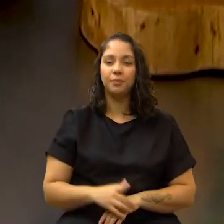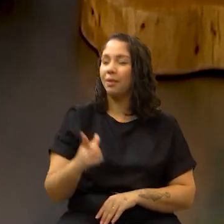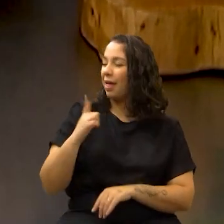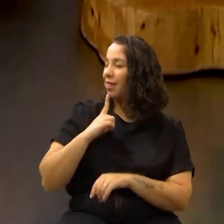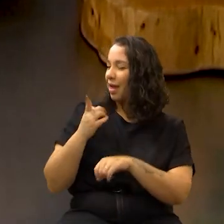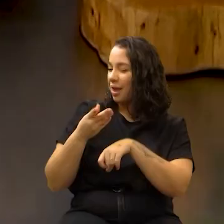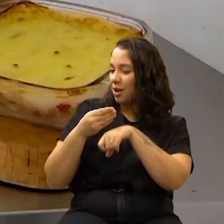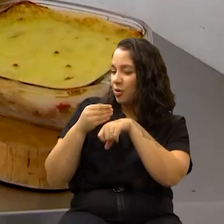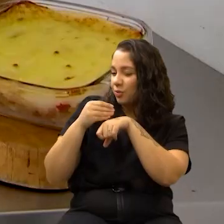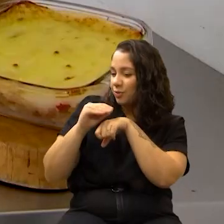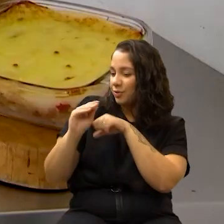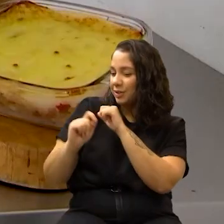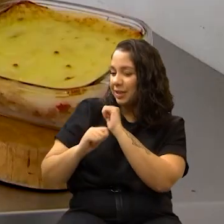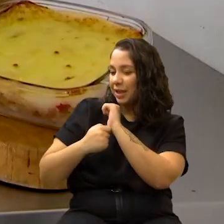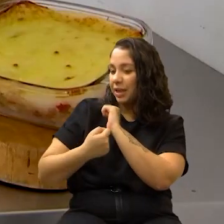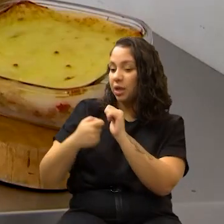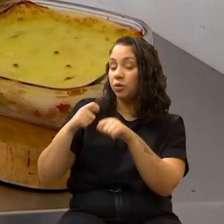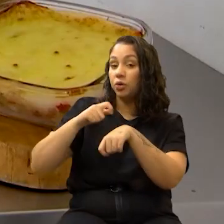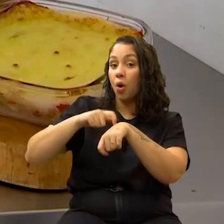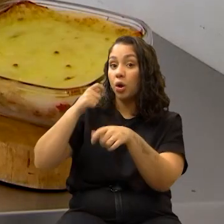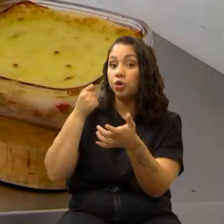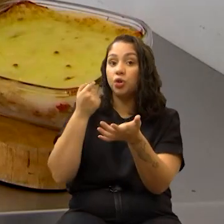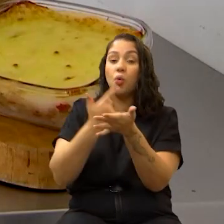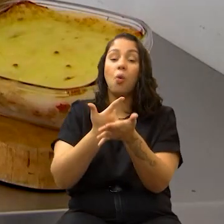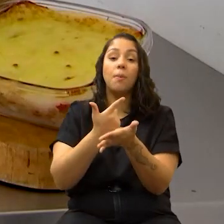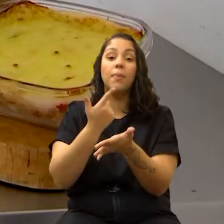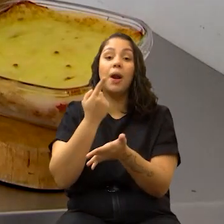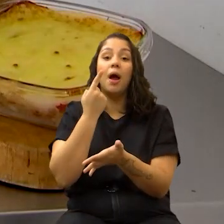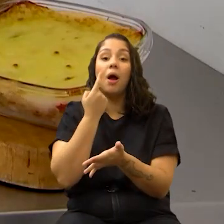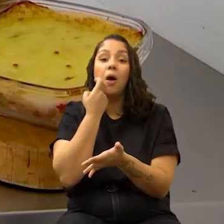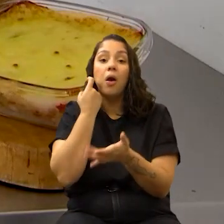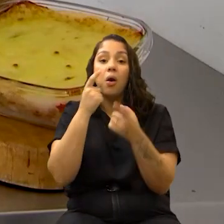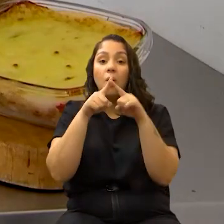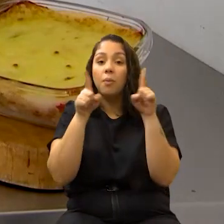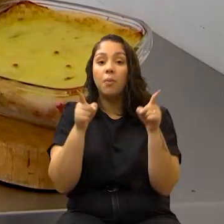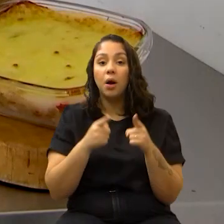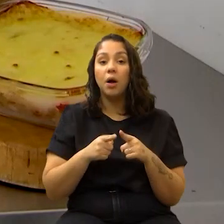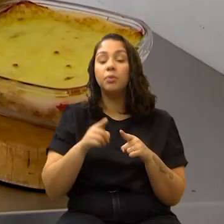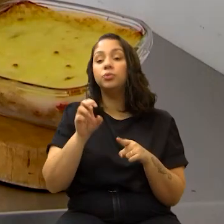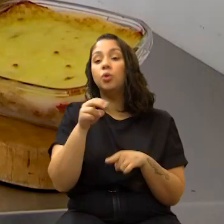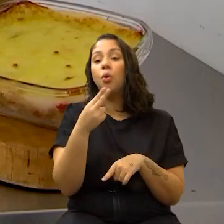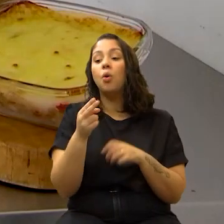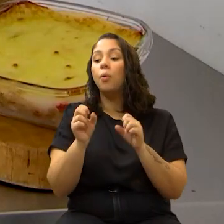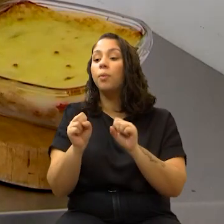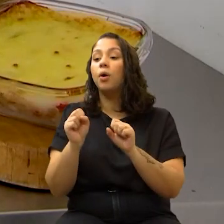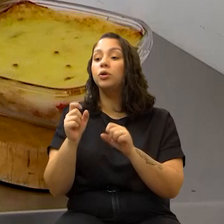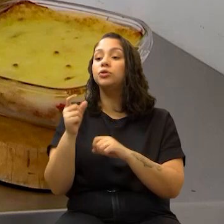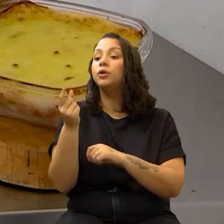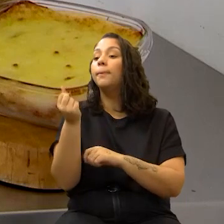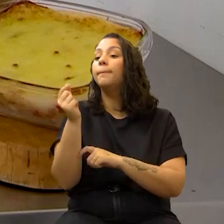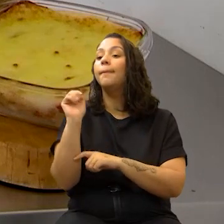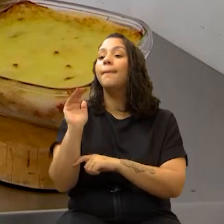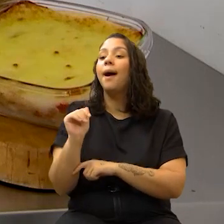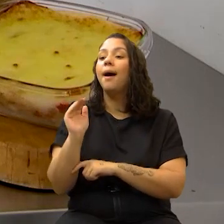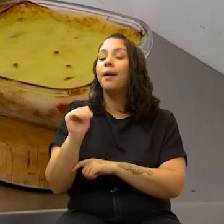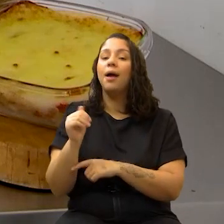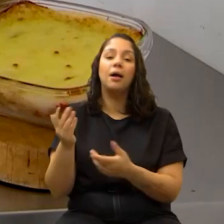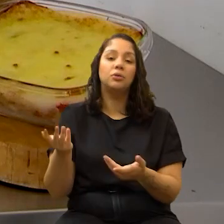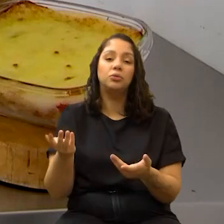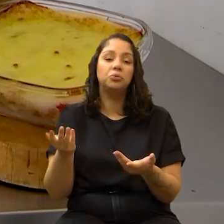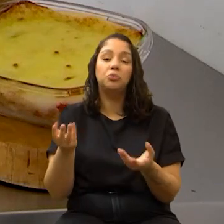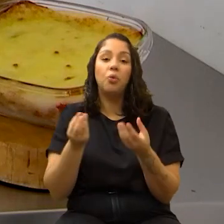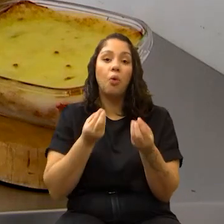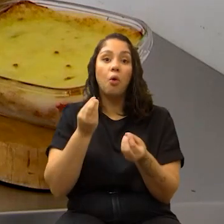está pronto. Tem algum segredo na hora de comprar o bacalhau? Até mesmo a lasca? Ou a pessoa pode ir ali